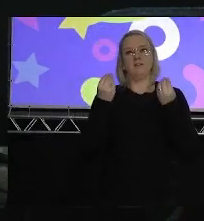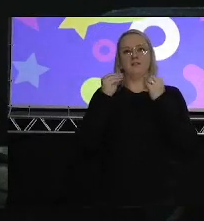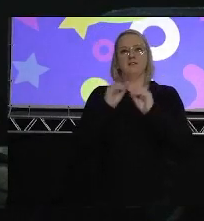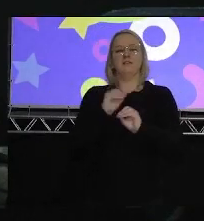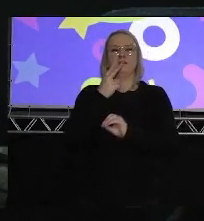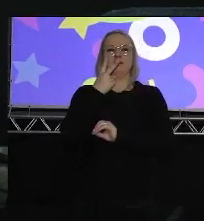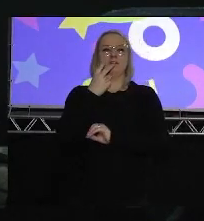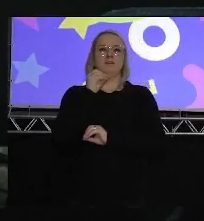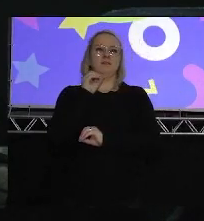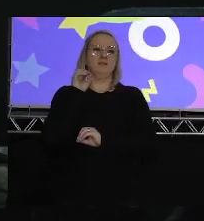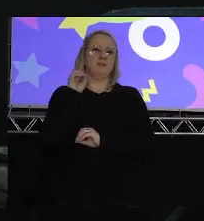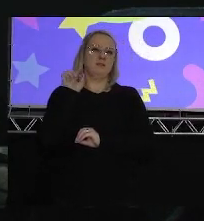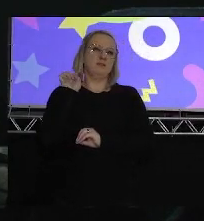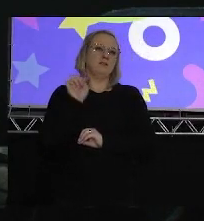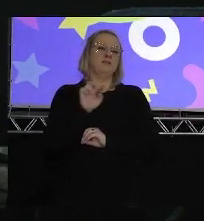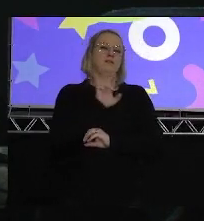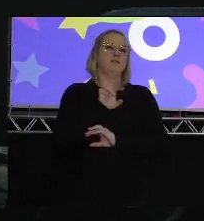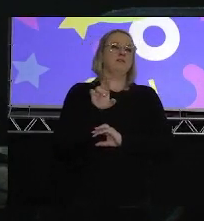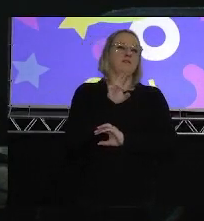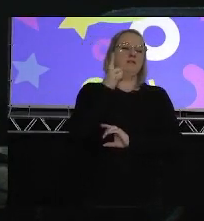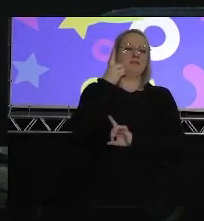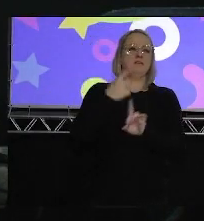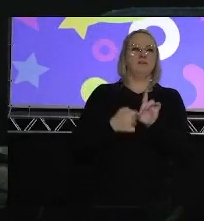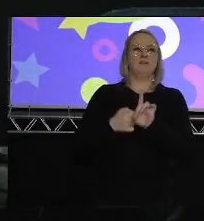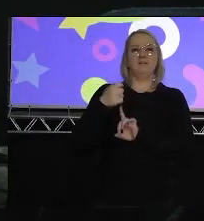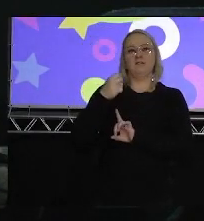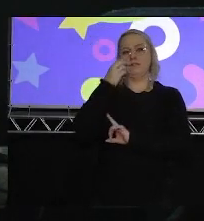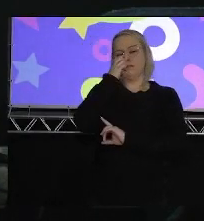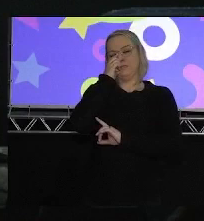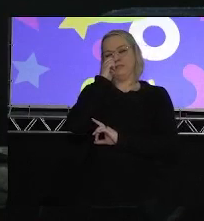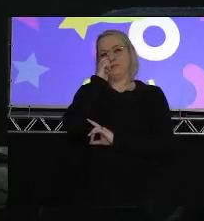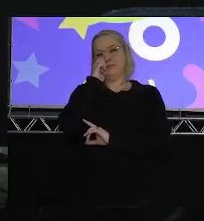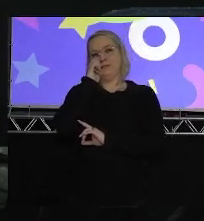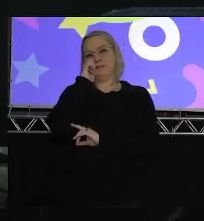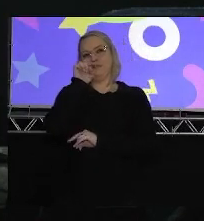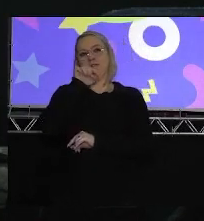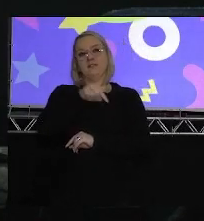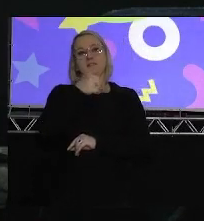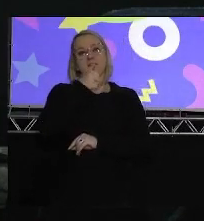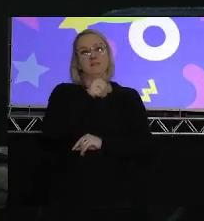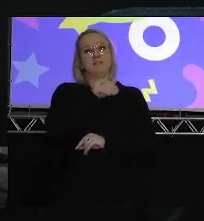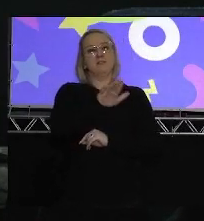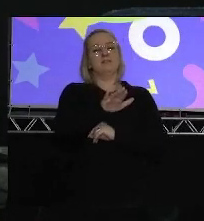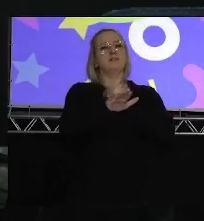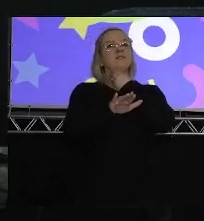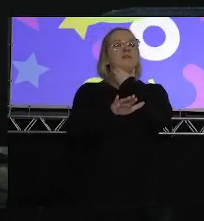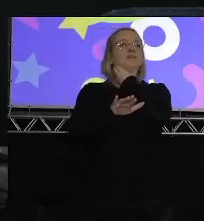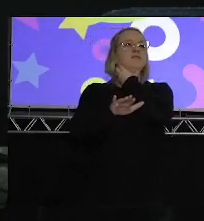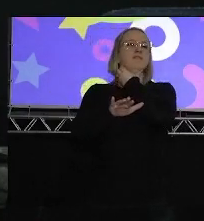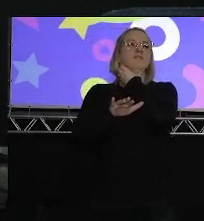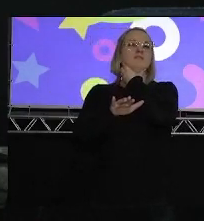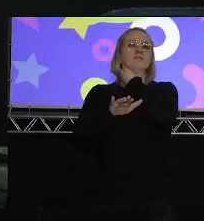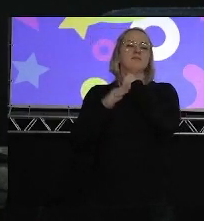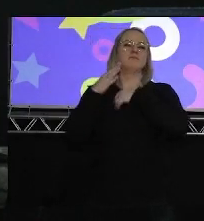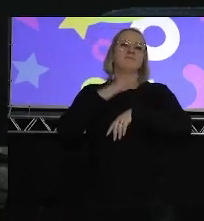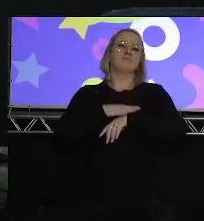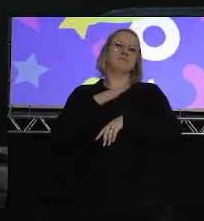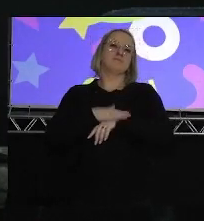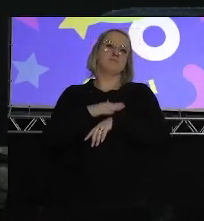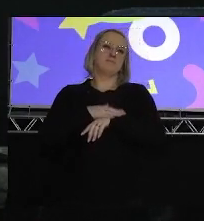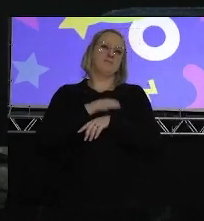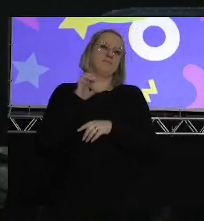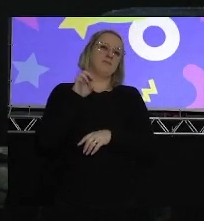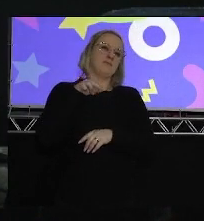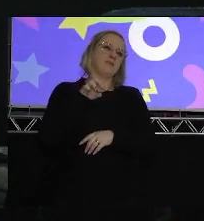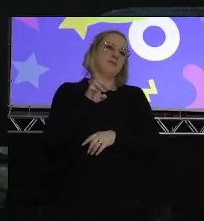R$200 mil por mês de receita. Né? E aí isso vai, então, aqui para um momento de